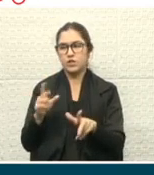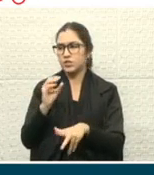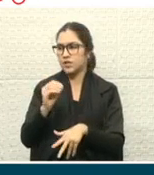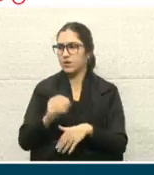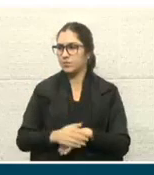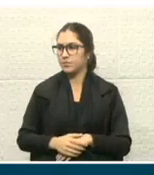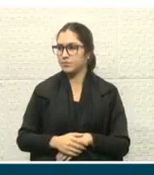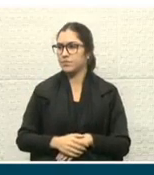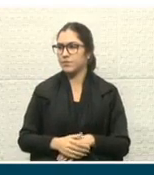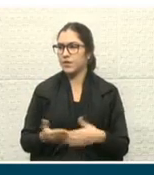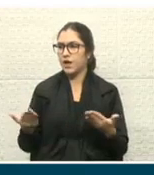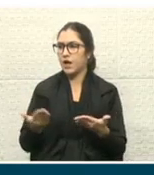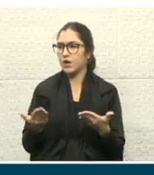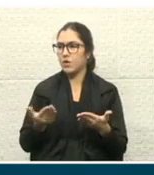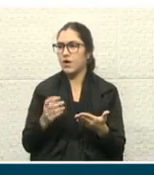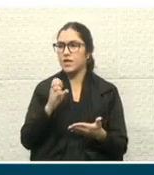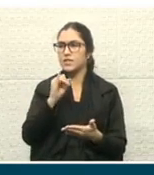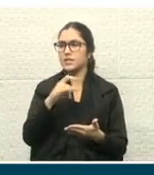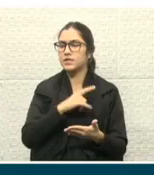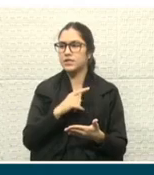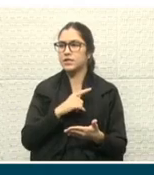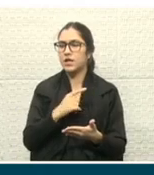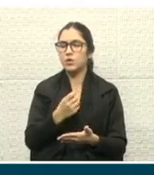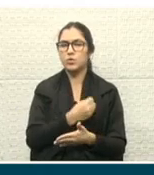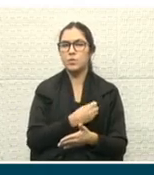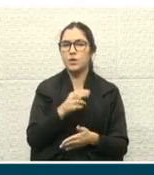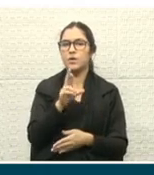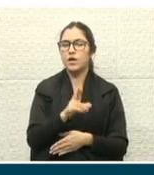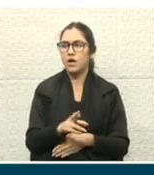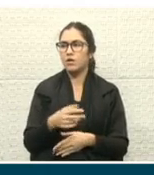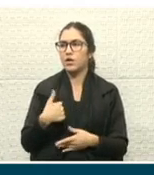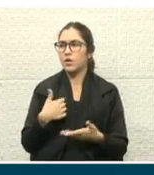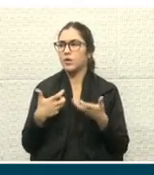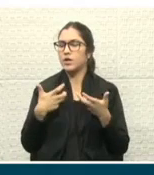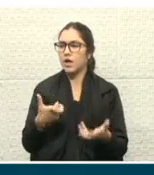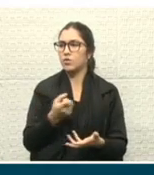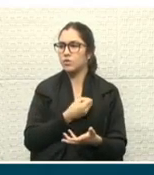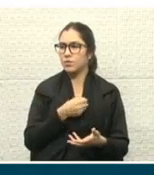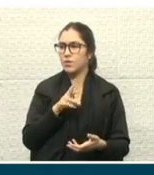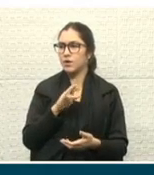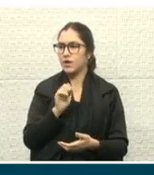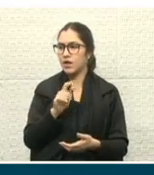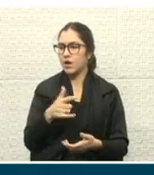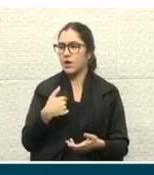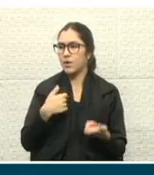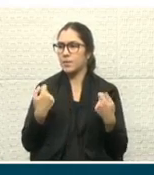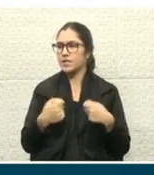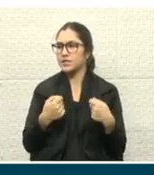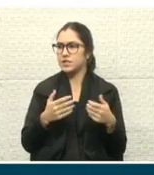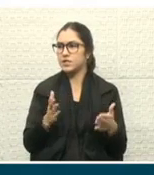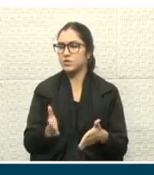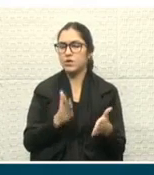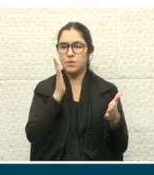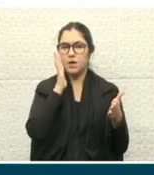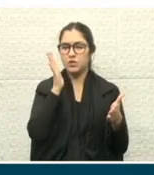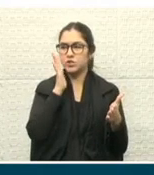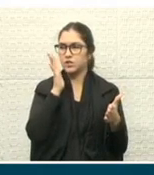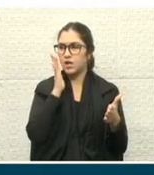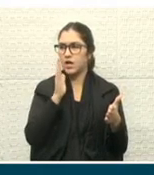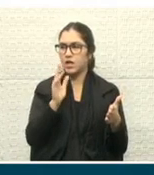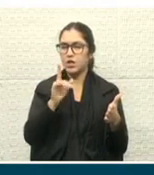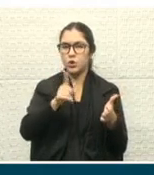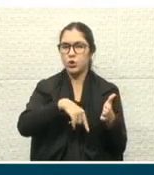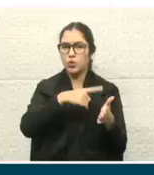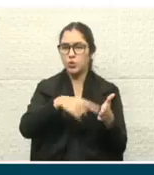zero. Agora, se fosse um número real, eu quero um número real, então eu preciso da parte imaginária